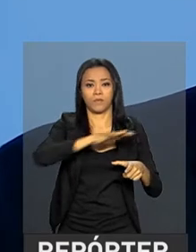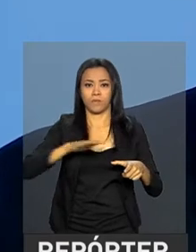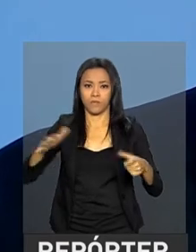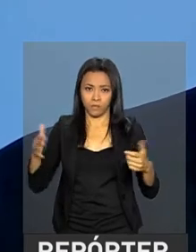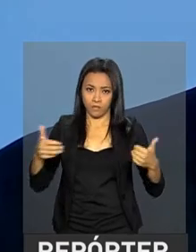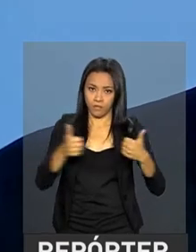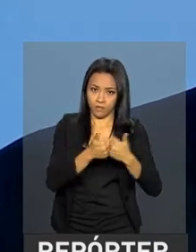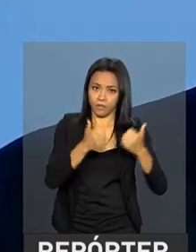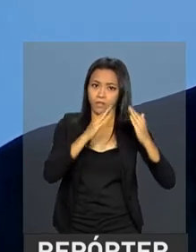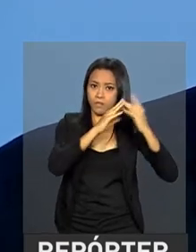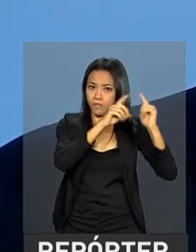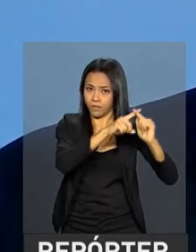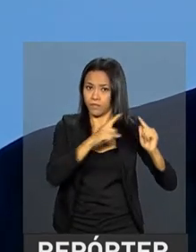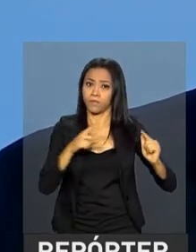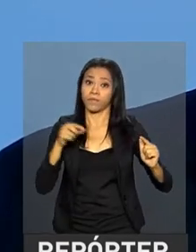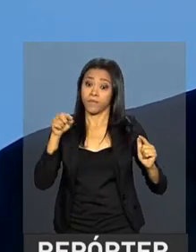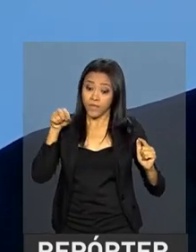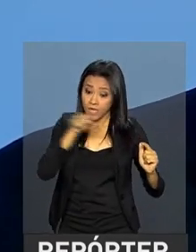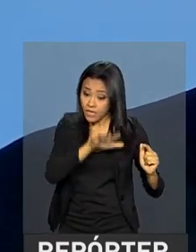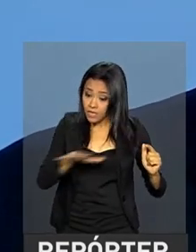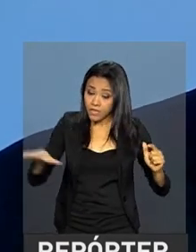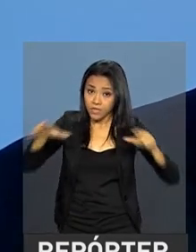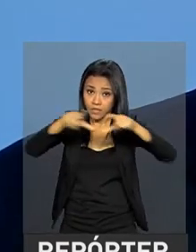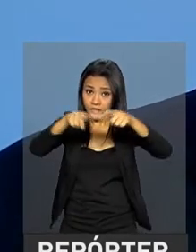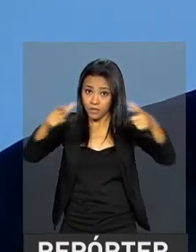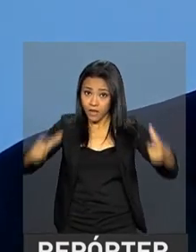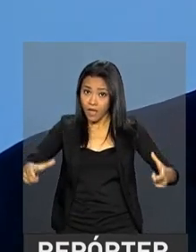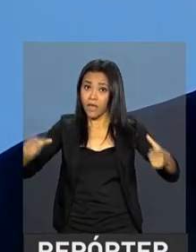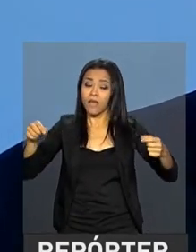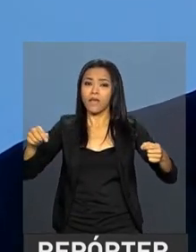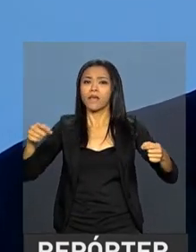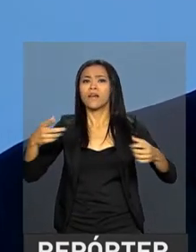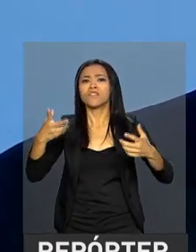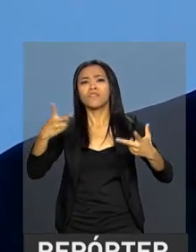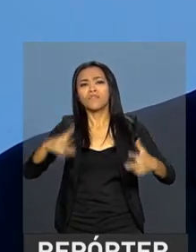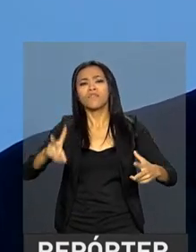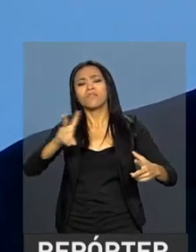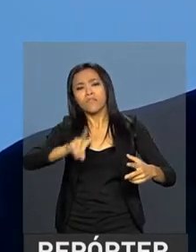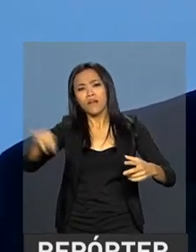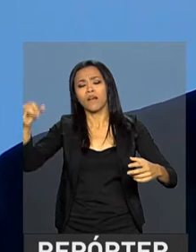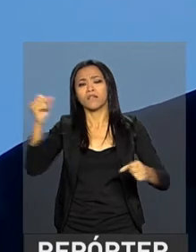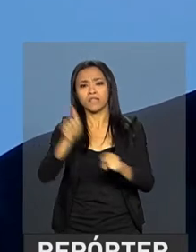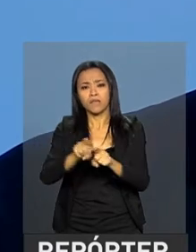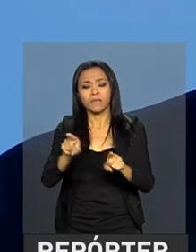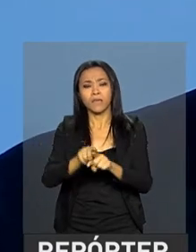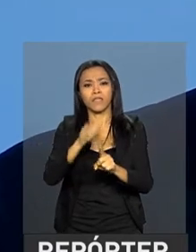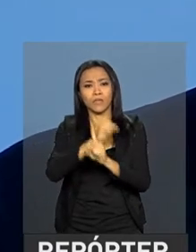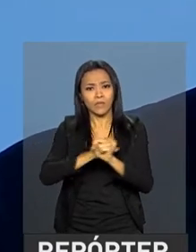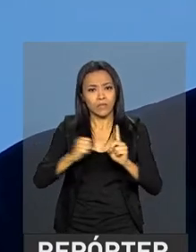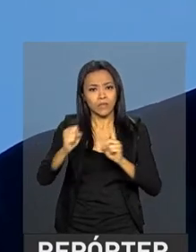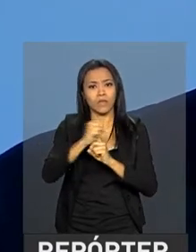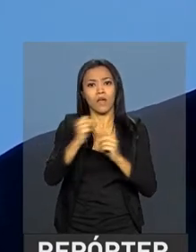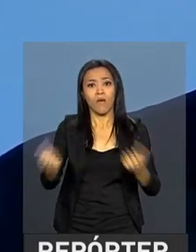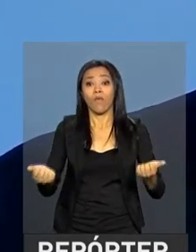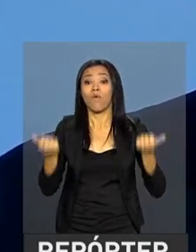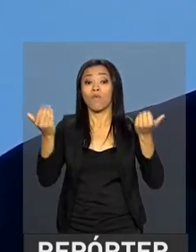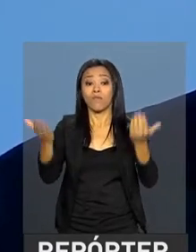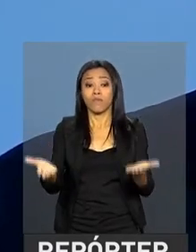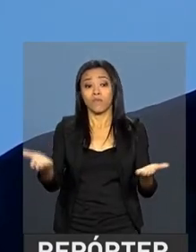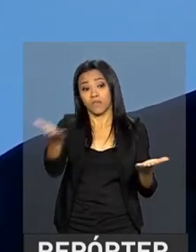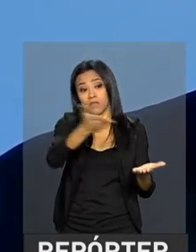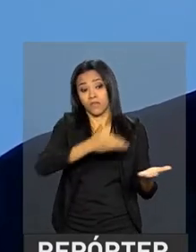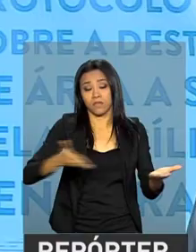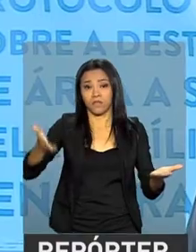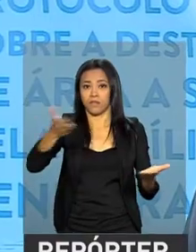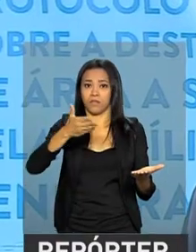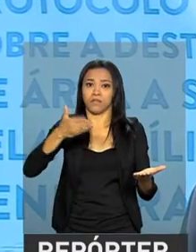fato de que aqui será um caminho para nós ampliarmos os serviços sociais que são prestados através da Basílica